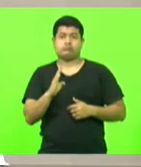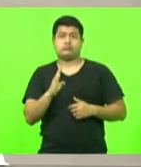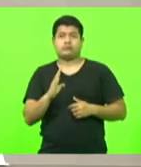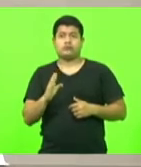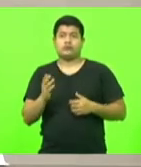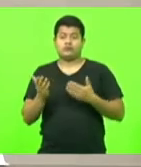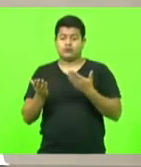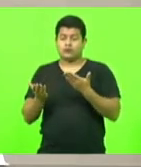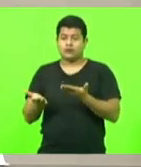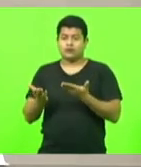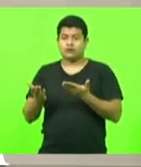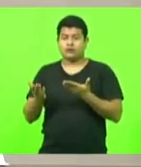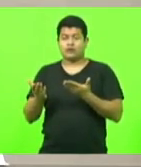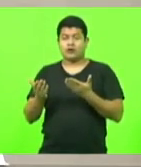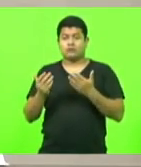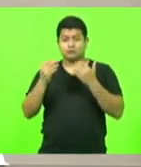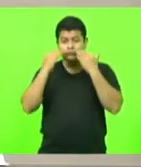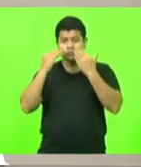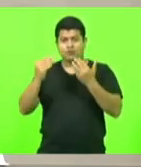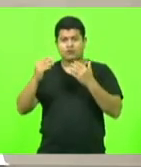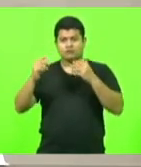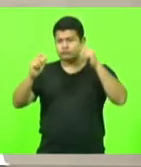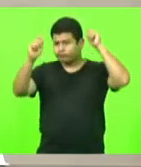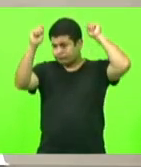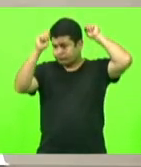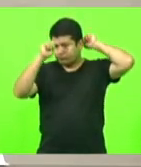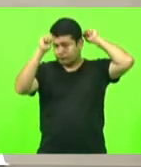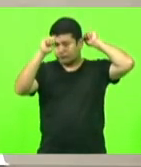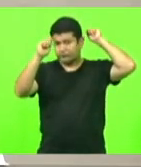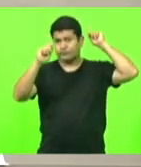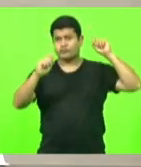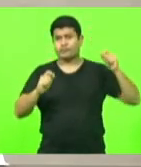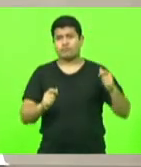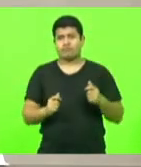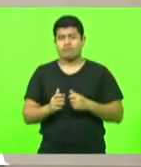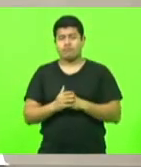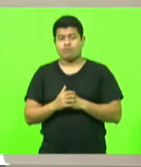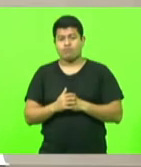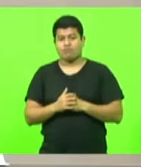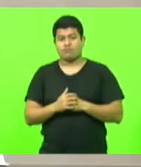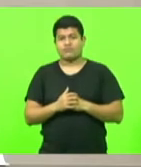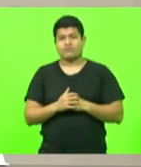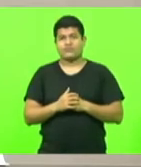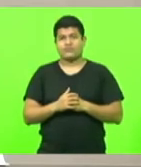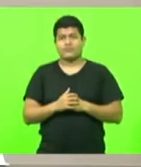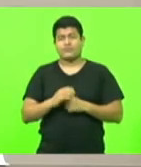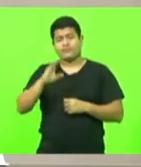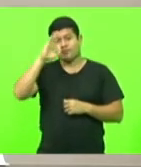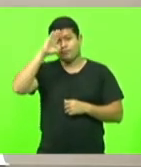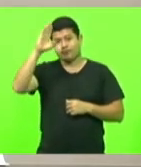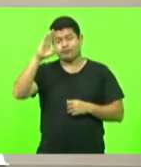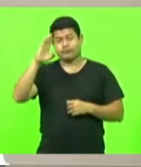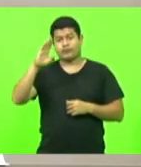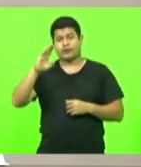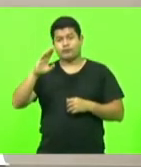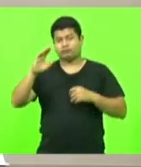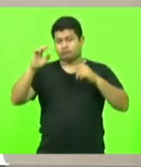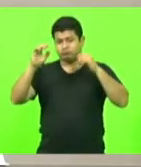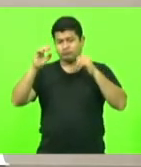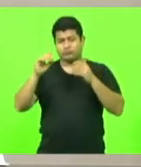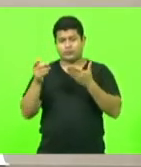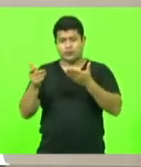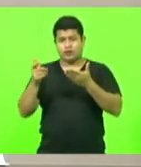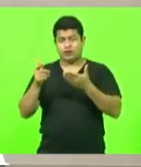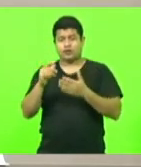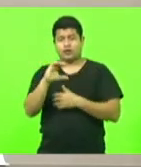expostos os capacetes, deputado Sopelsa, e o principal equipamento usado